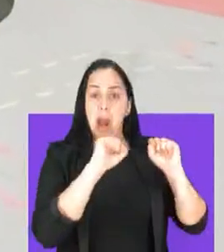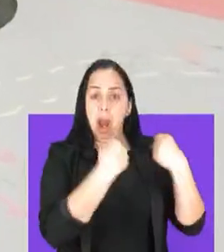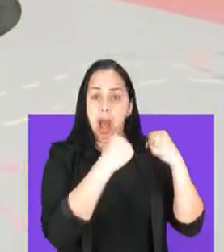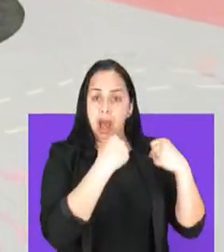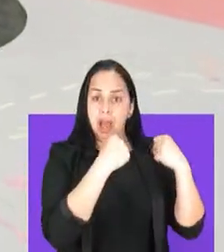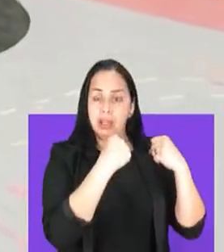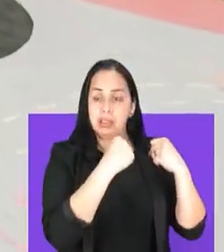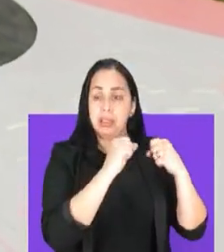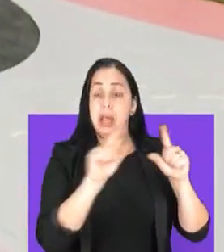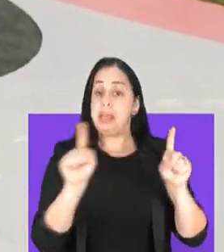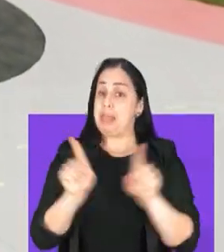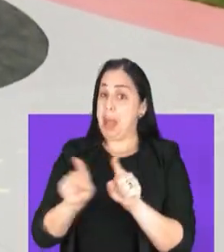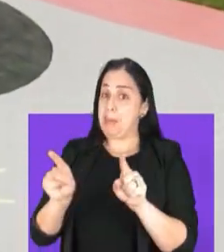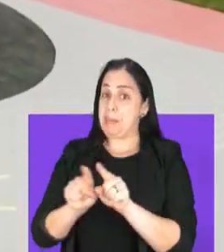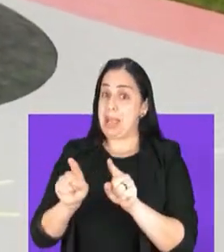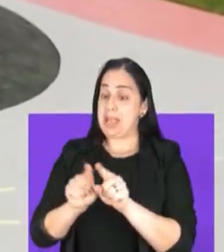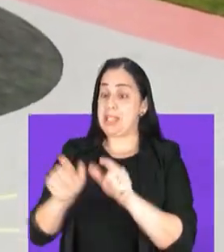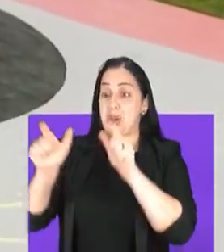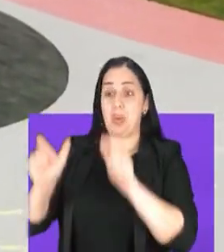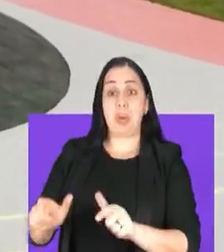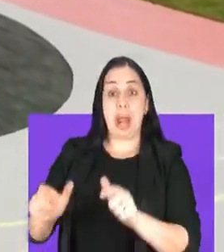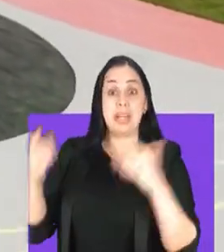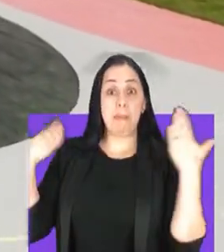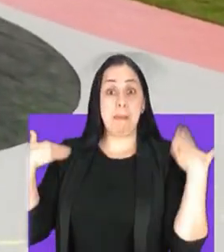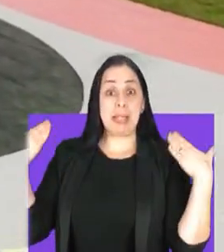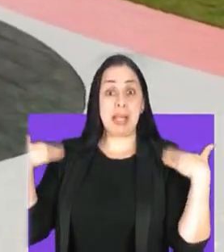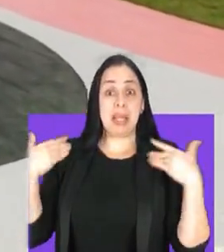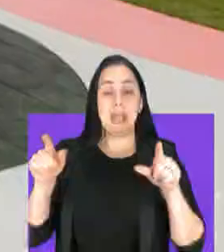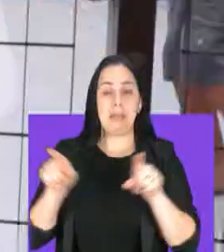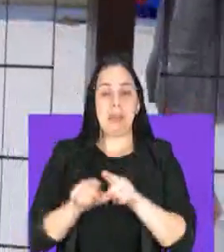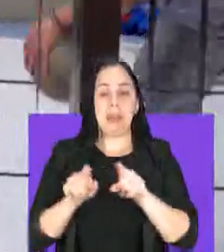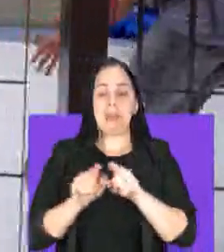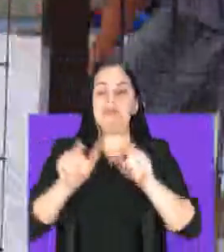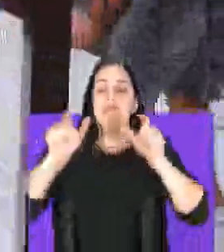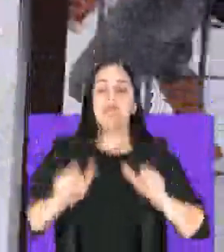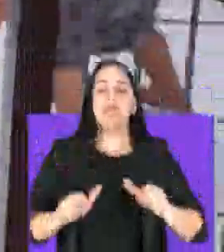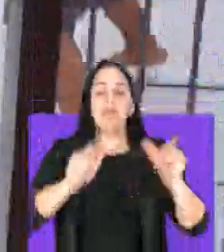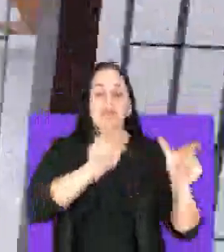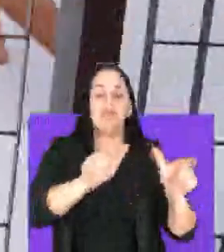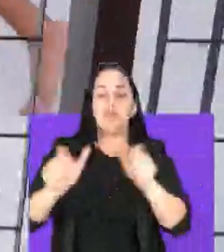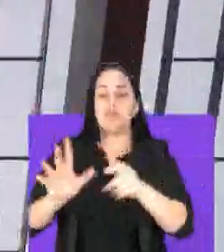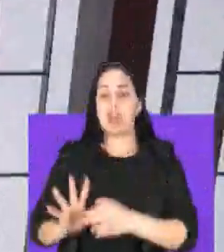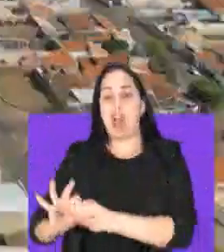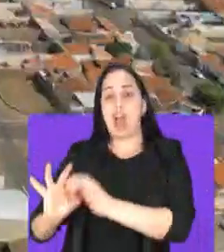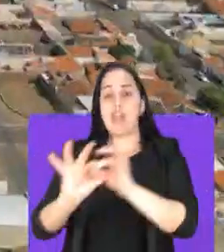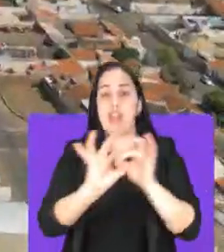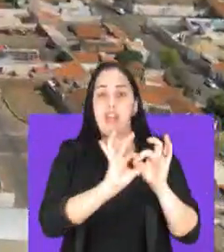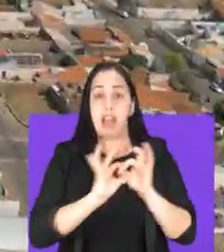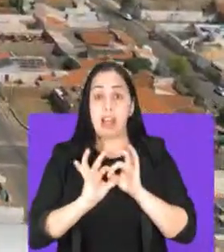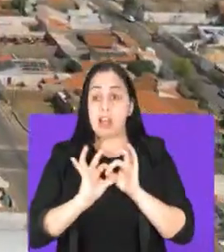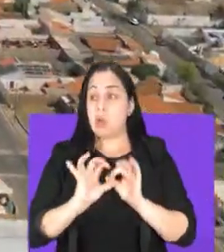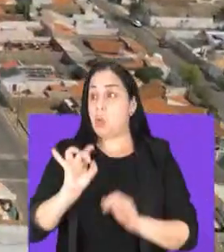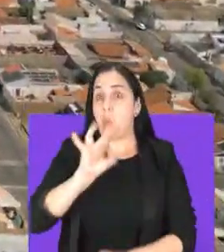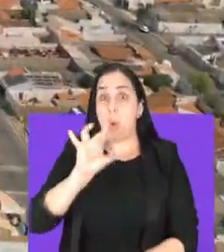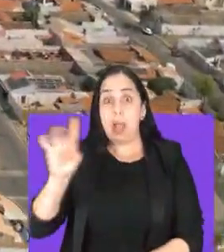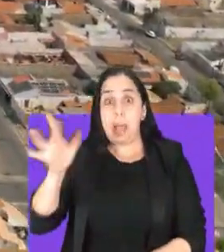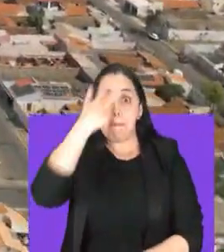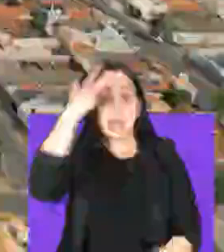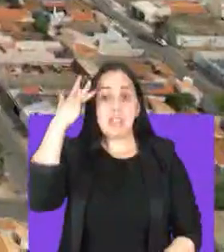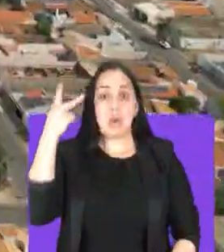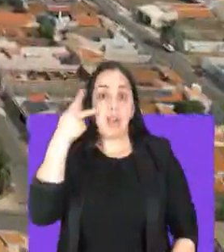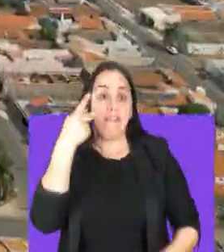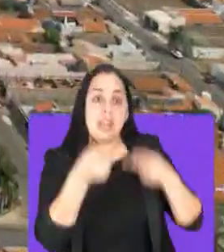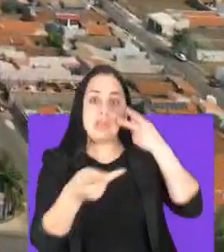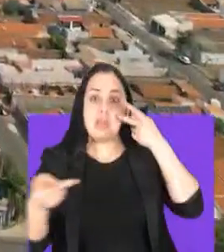áreas para práticas esportivas se entrelaçam com zonas de lazer e entretenimento criando um ambiente onde cada